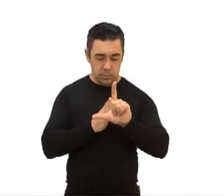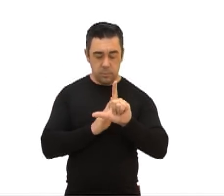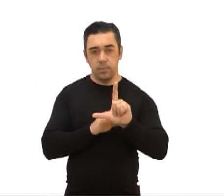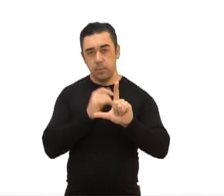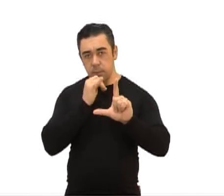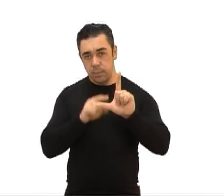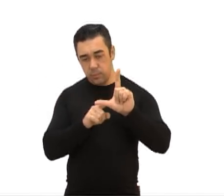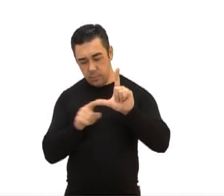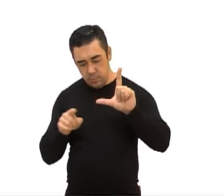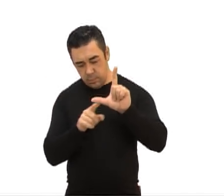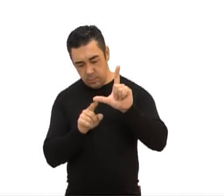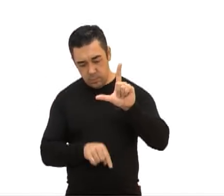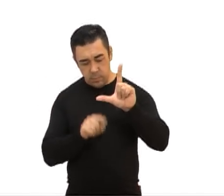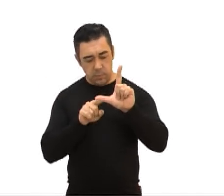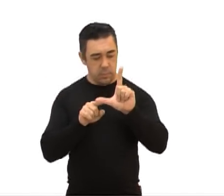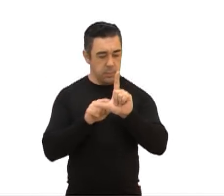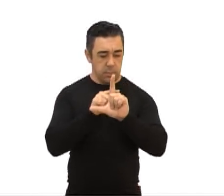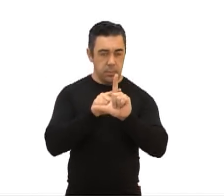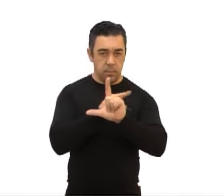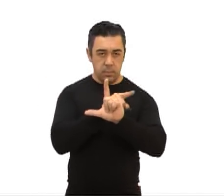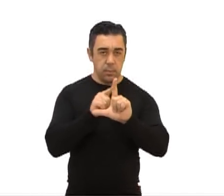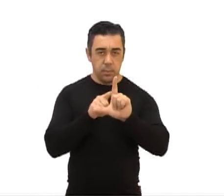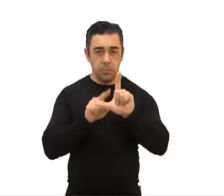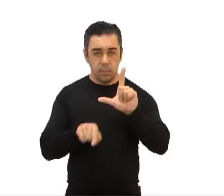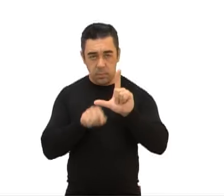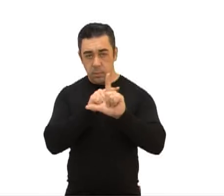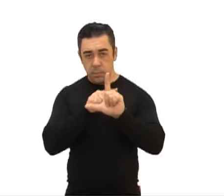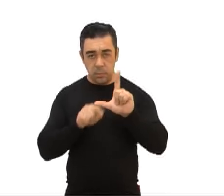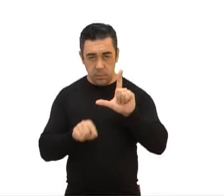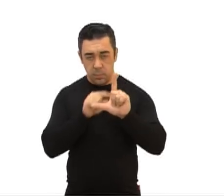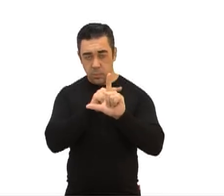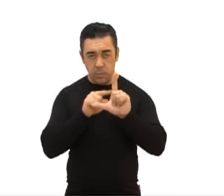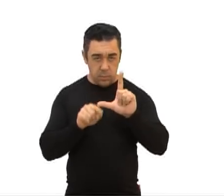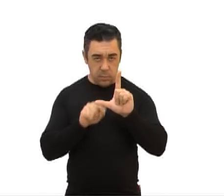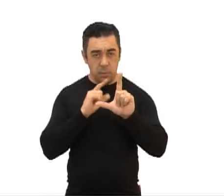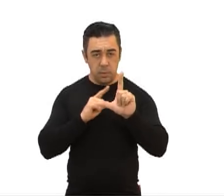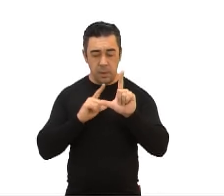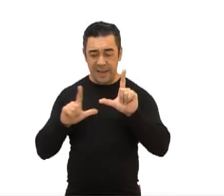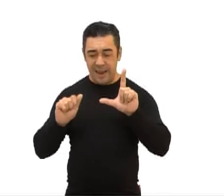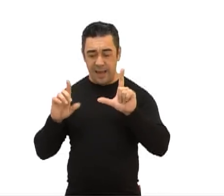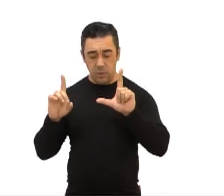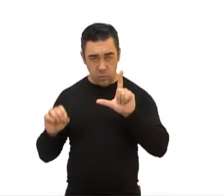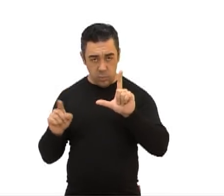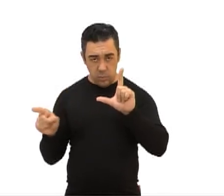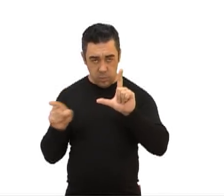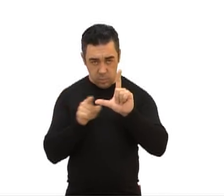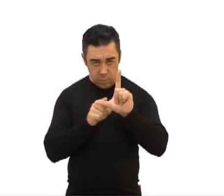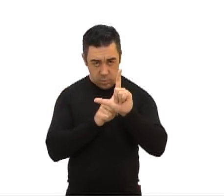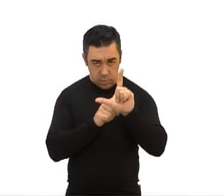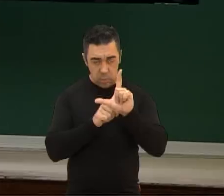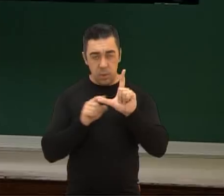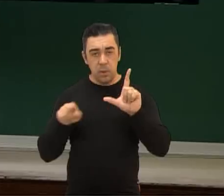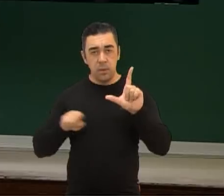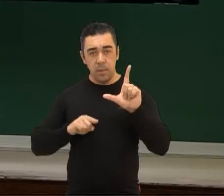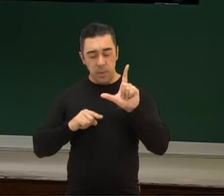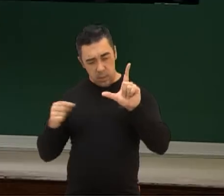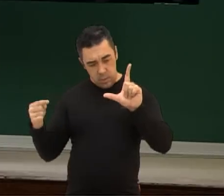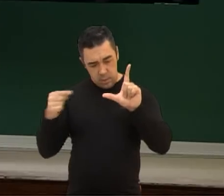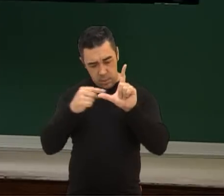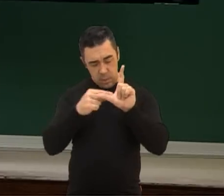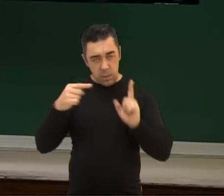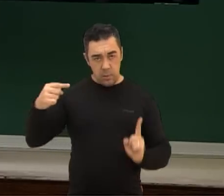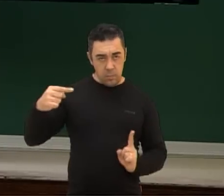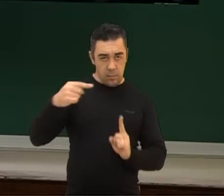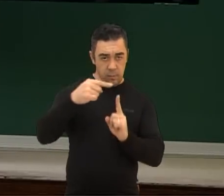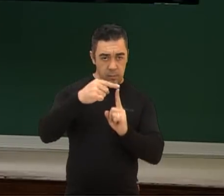ou seja, né, são qualquer par de ângulos que tem um lado e um vértice em comum. Então, são ângulos que, além